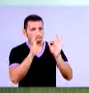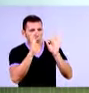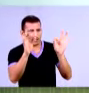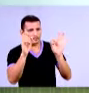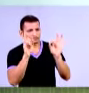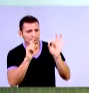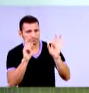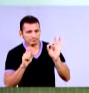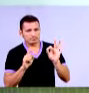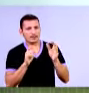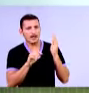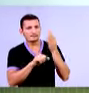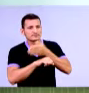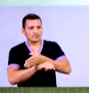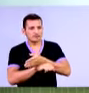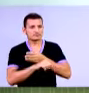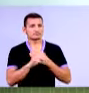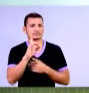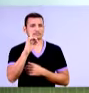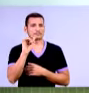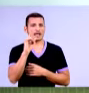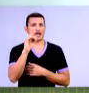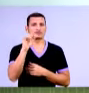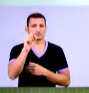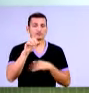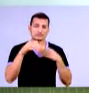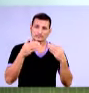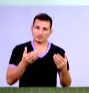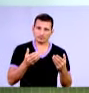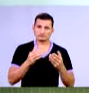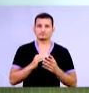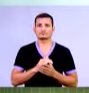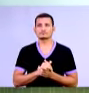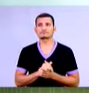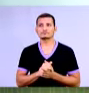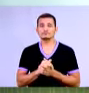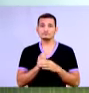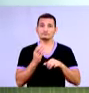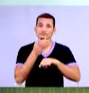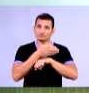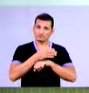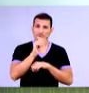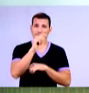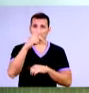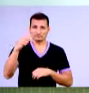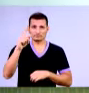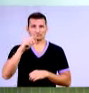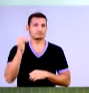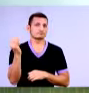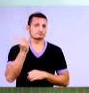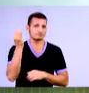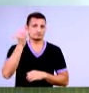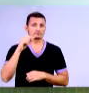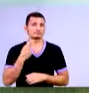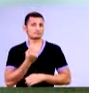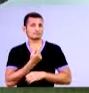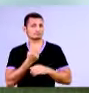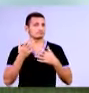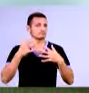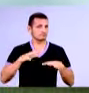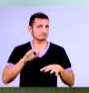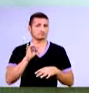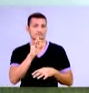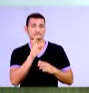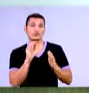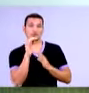de dados. Então, essa questão, né, do acesso ao aplicativo é importante. Nós não queremos apenas